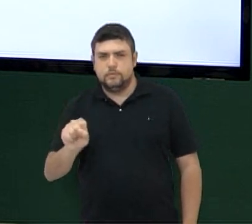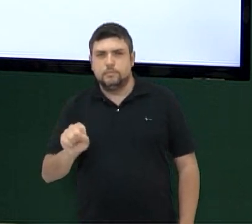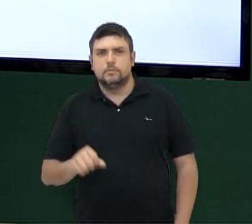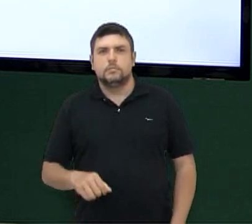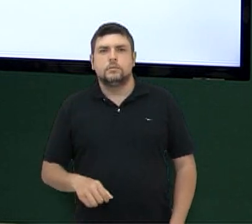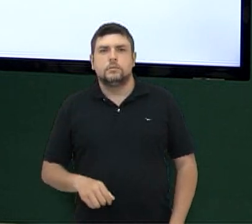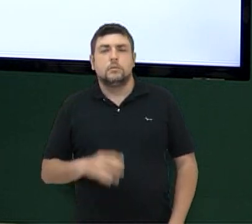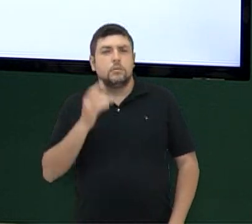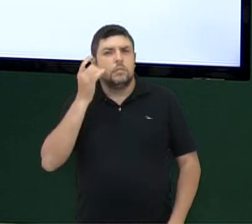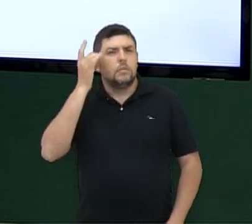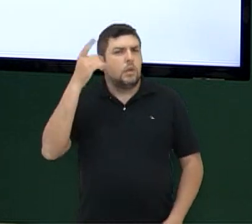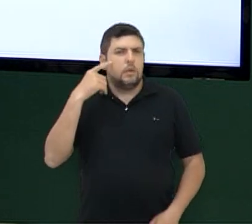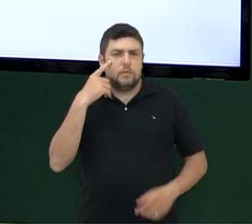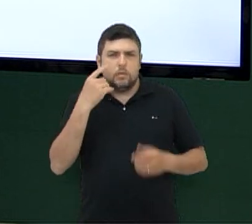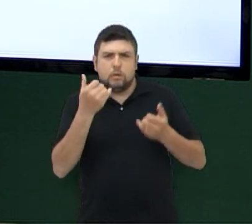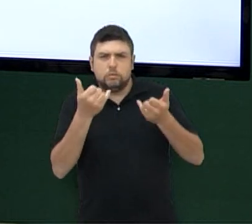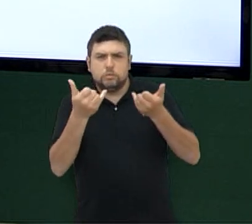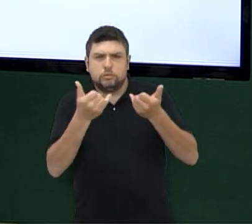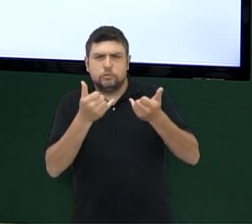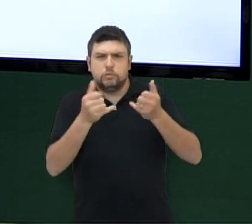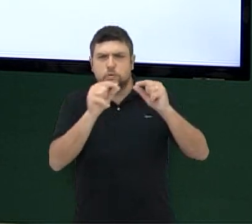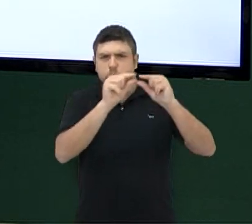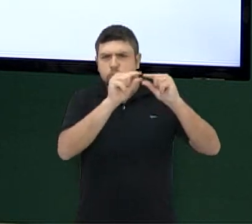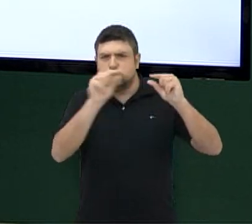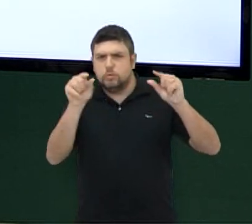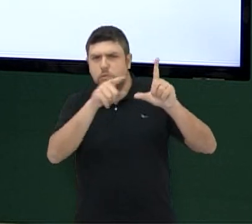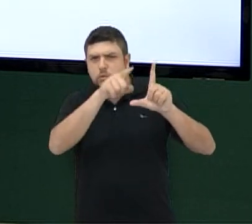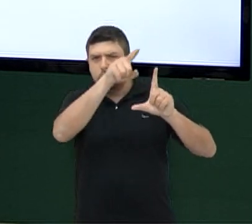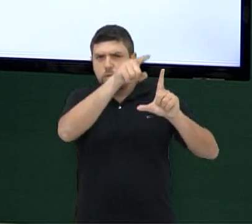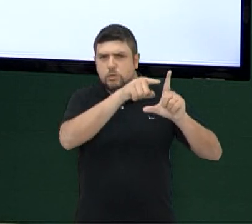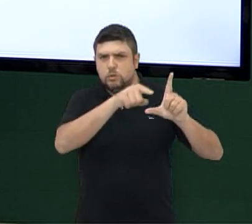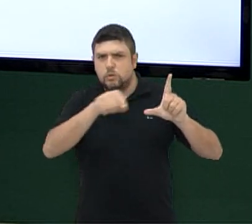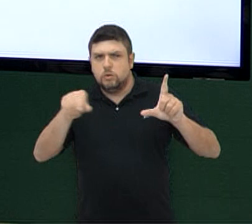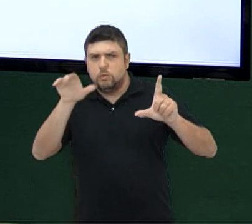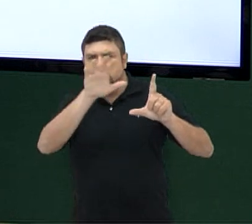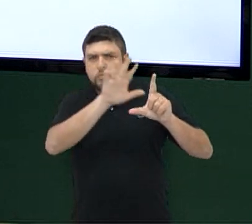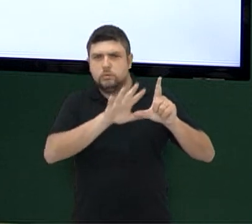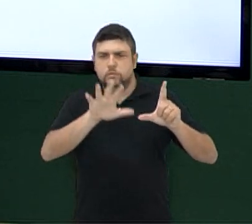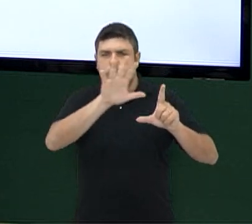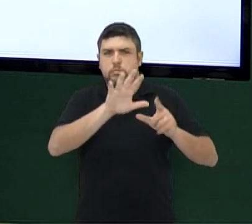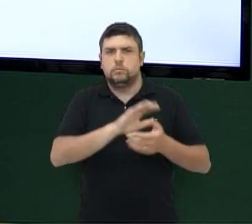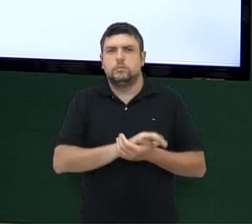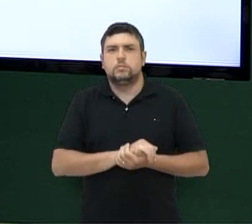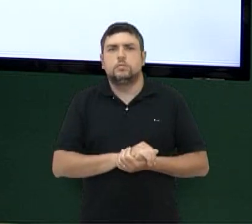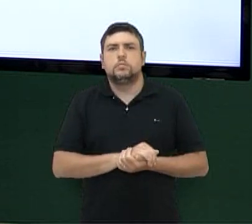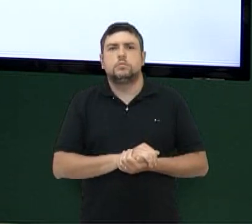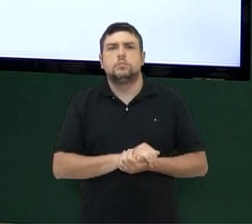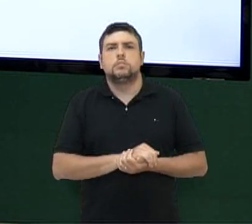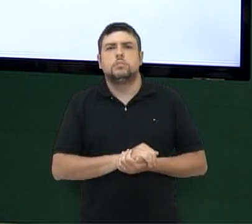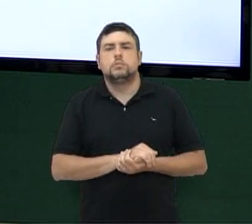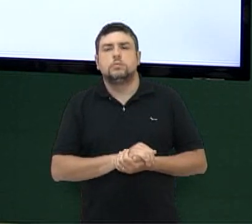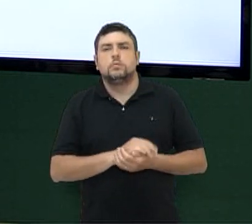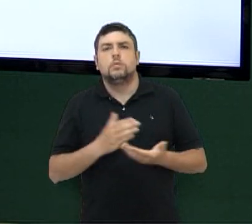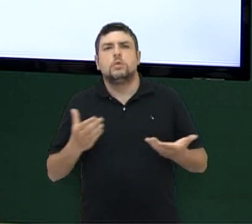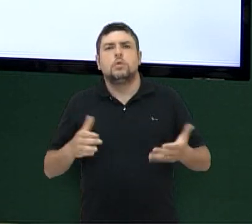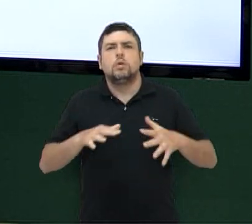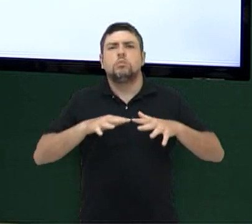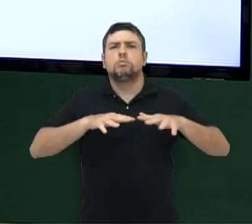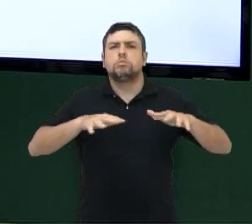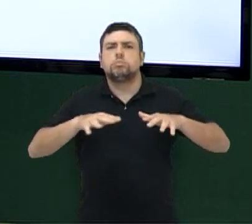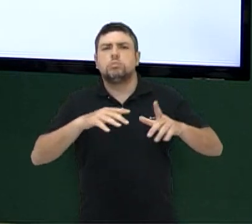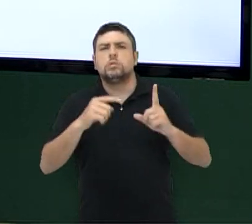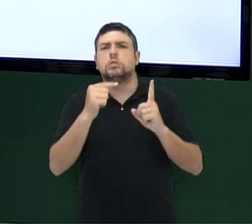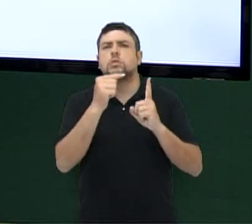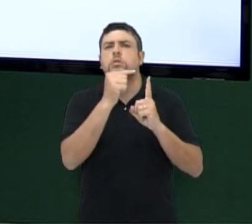as informações dos dados, dos gráficos aqui, né? Simplesmente isto. E agora a questão da classificação do movimento,